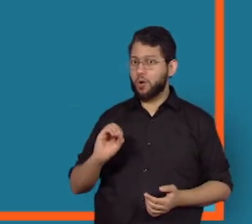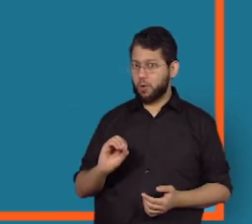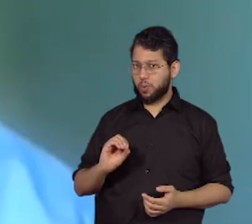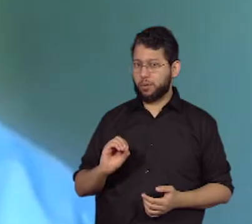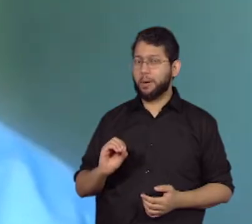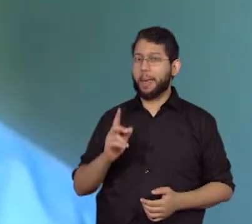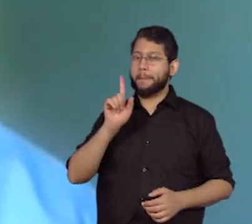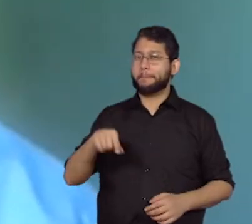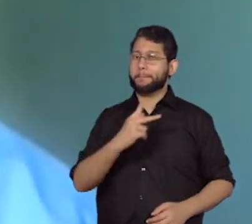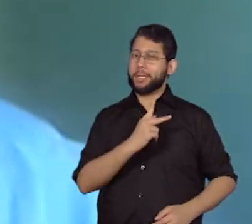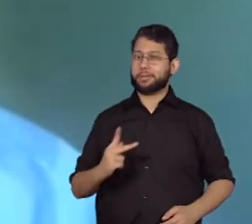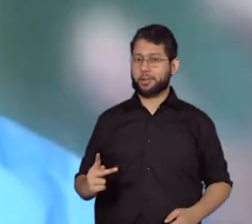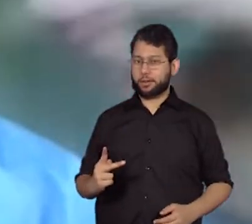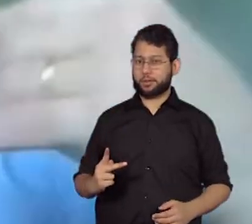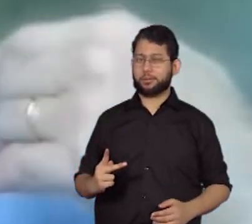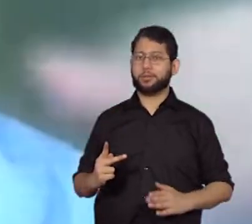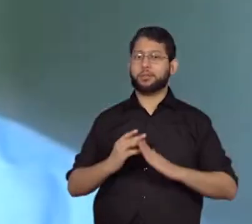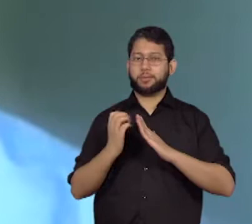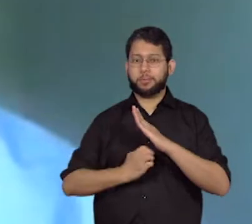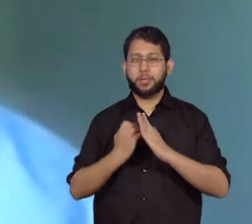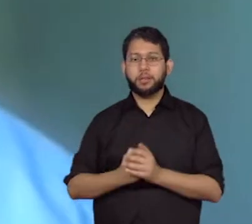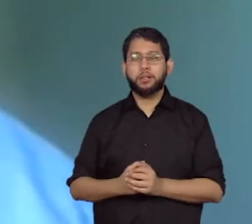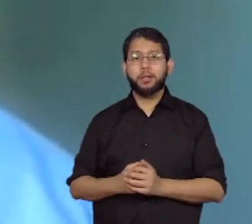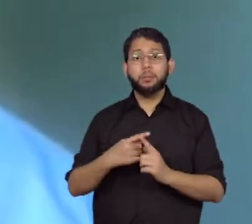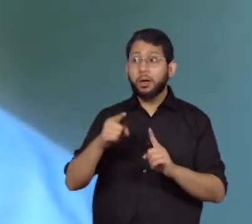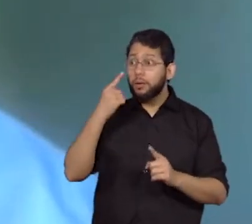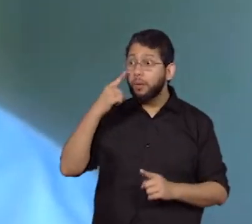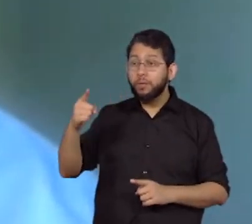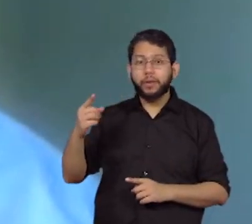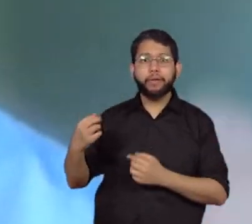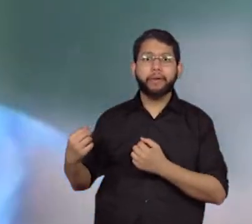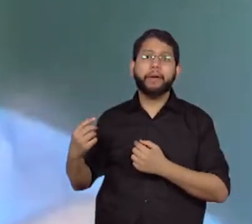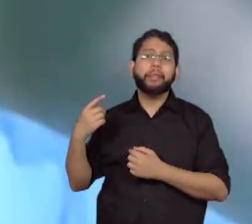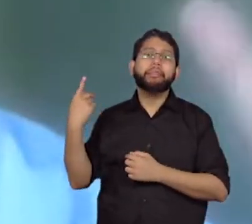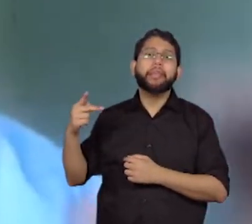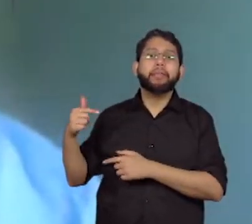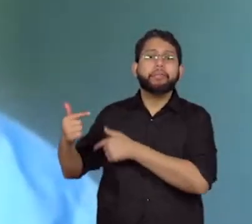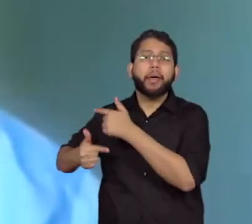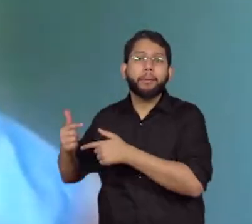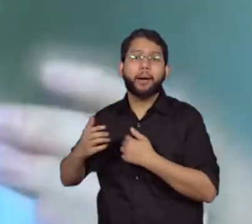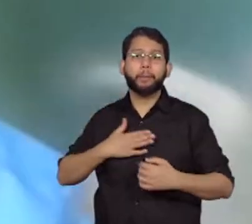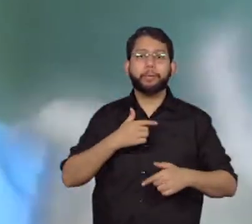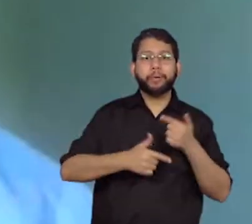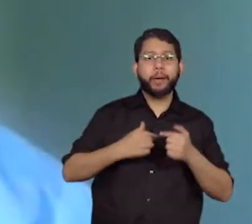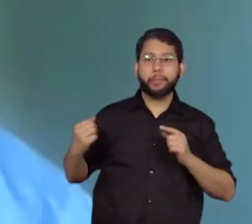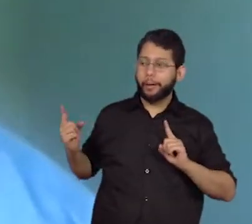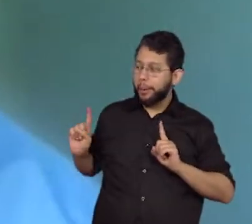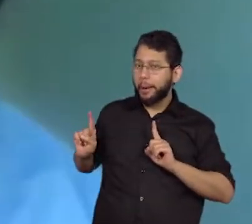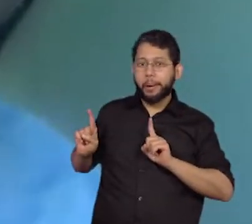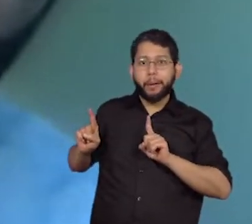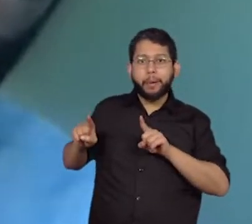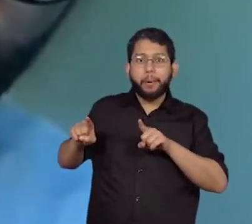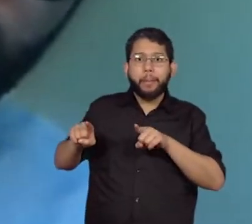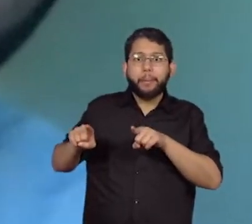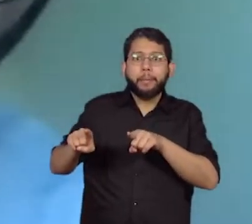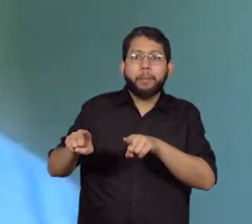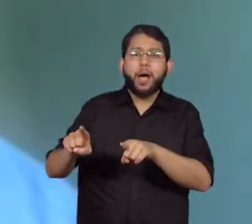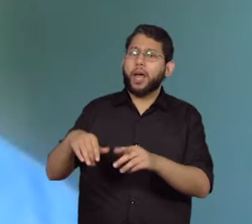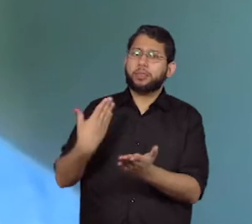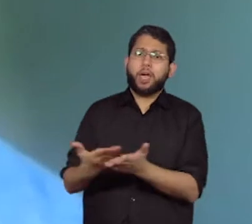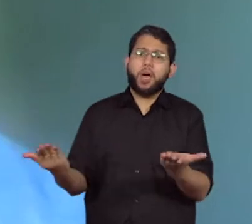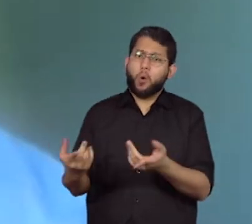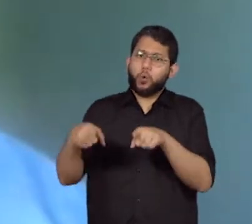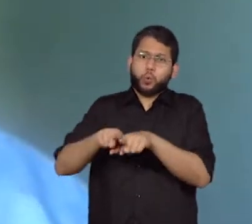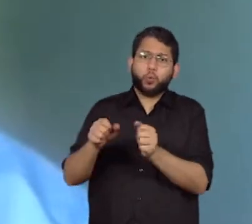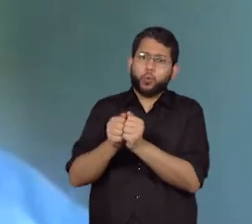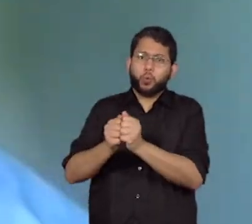de Luiz Maluf, homem branco de cabelos curtos, escuros e ondulados. Tem mais... Até hoje a gente trabalha junto, faz projeto junto. E o